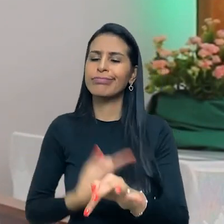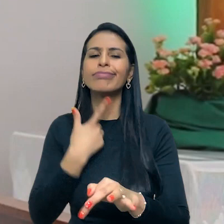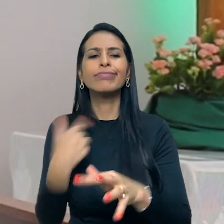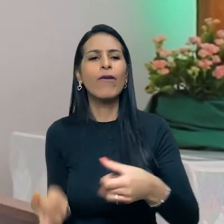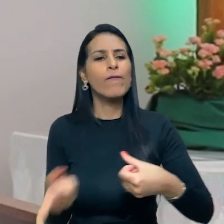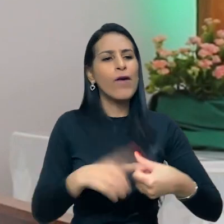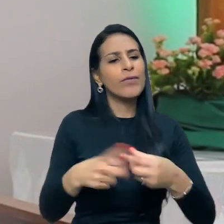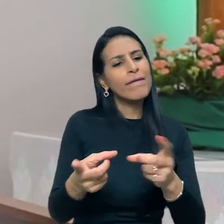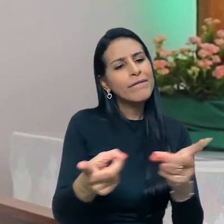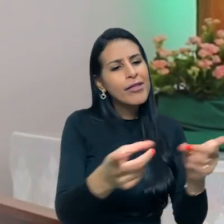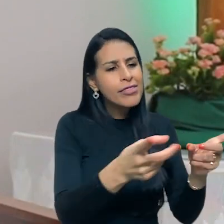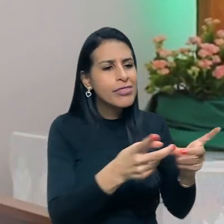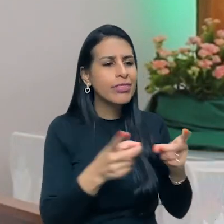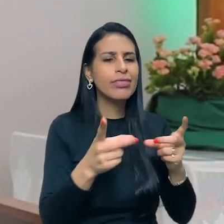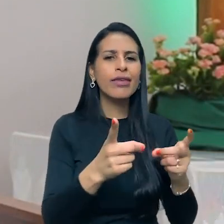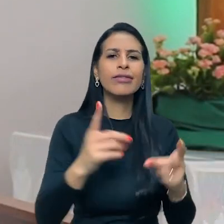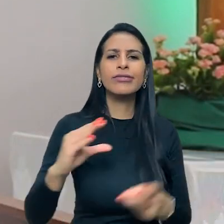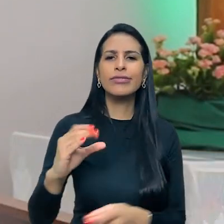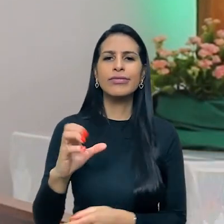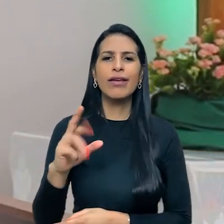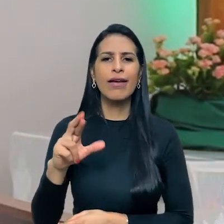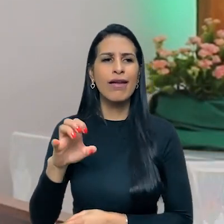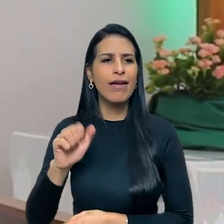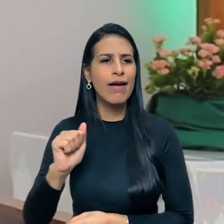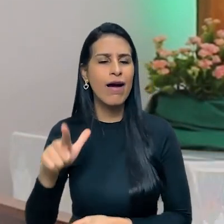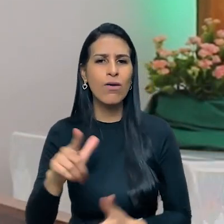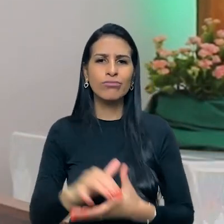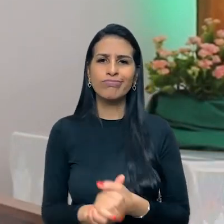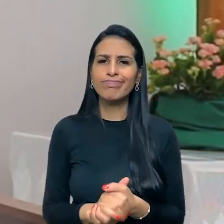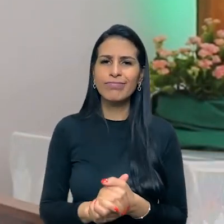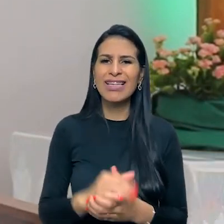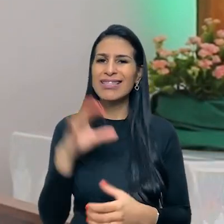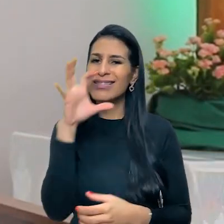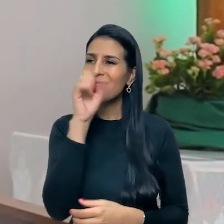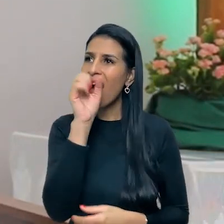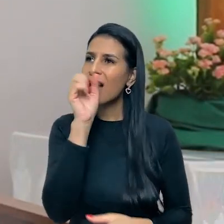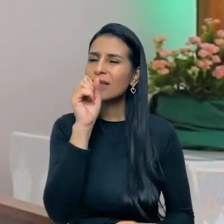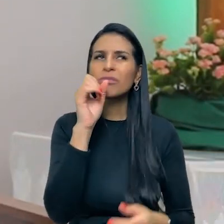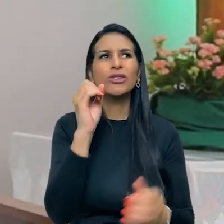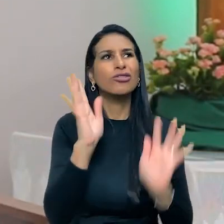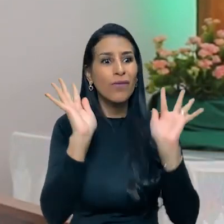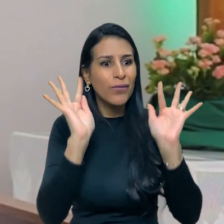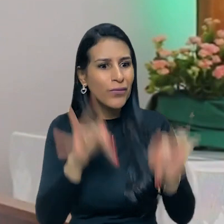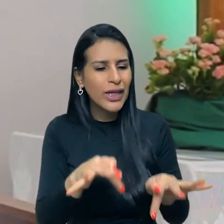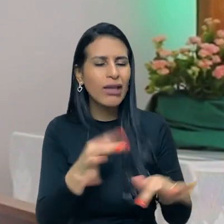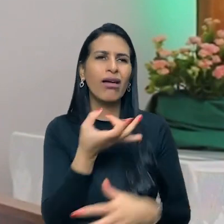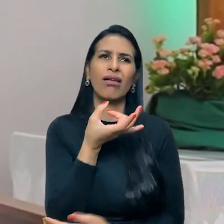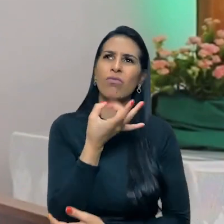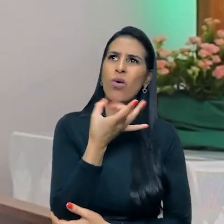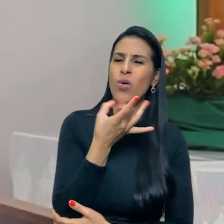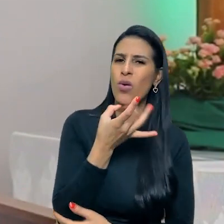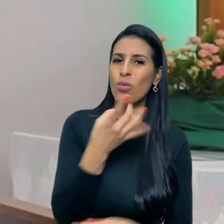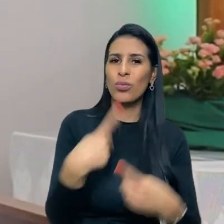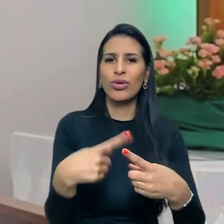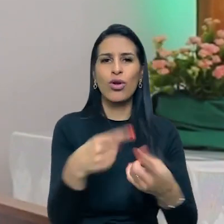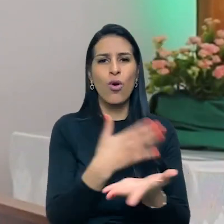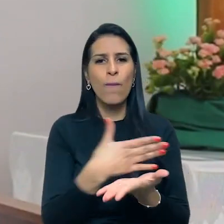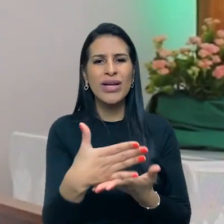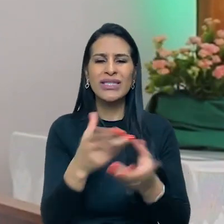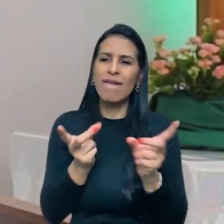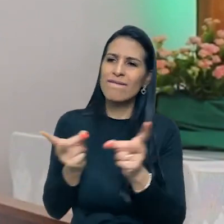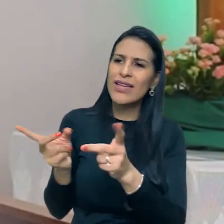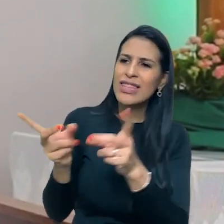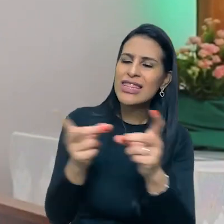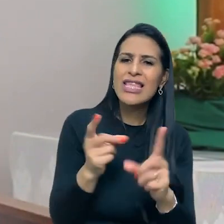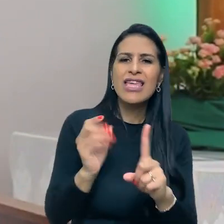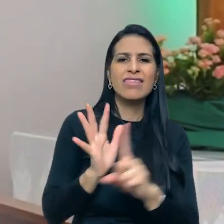pudéssemos voltar a vender os cereais. Como seria bom se o sábado já tivesse passado? Aí